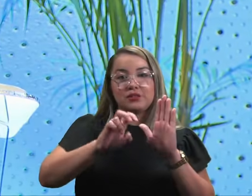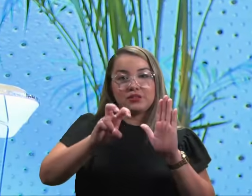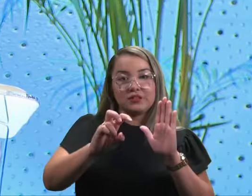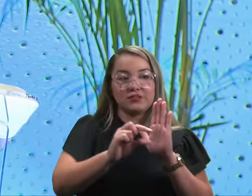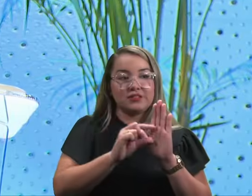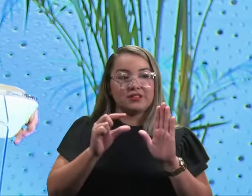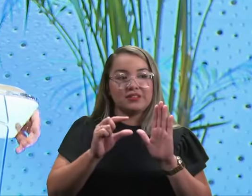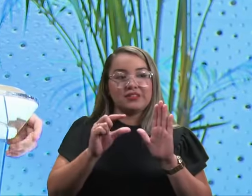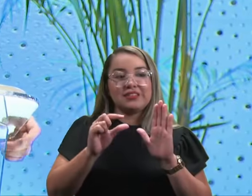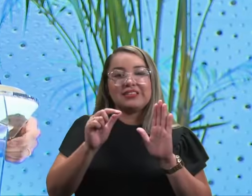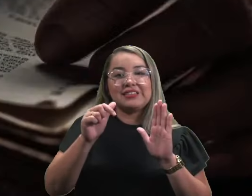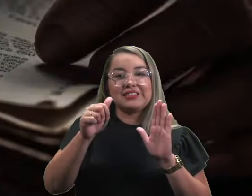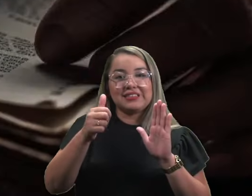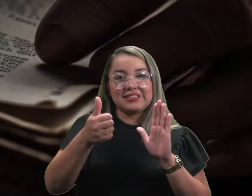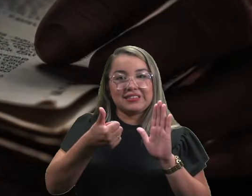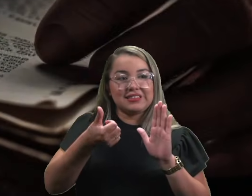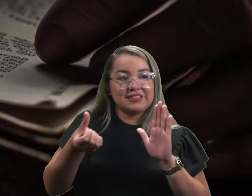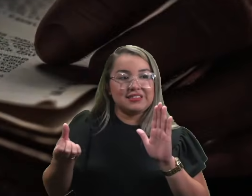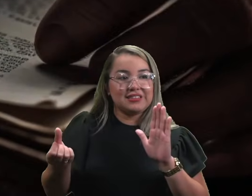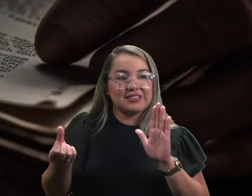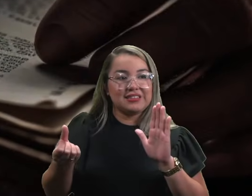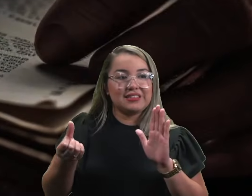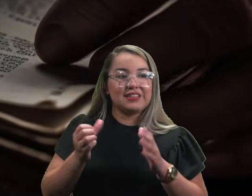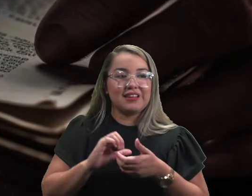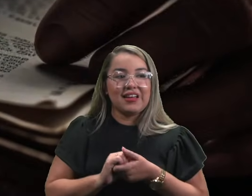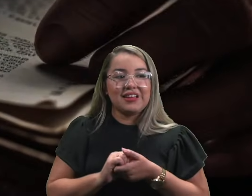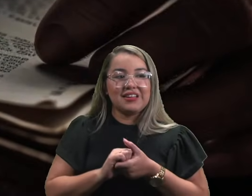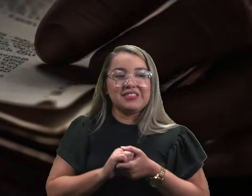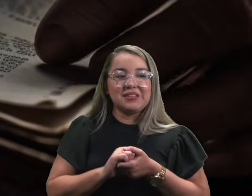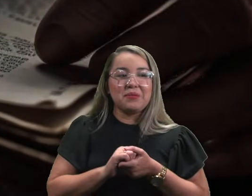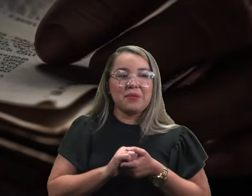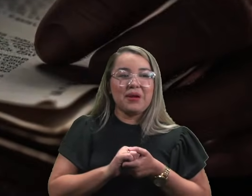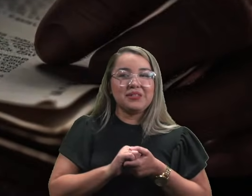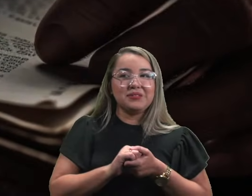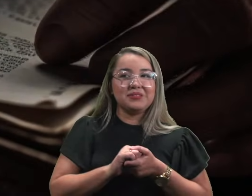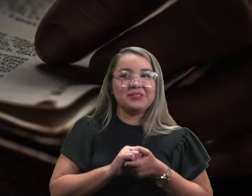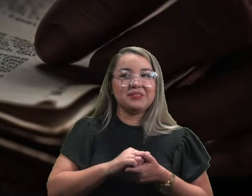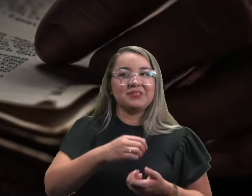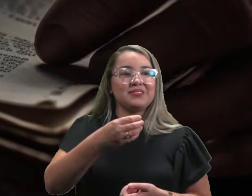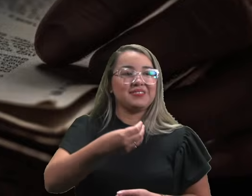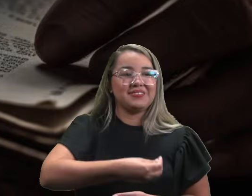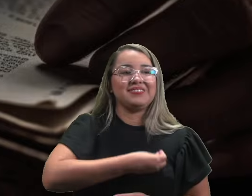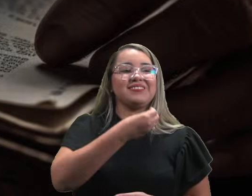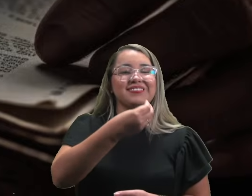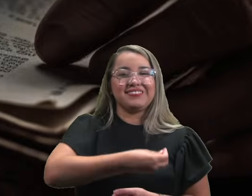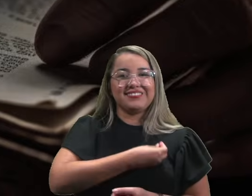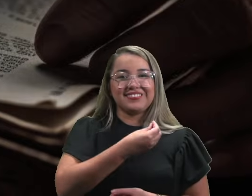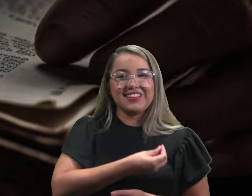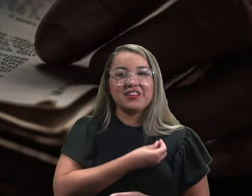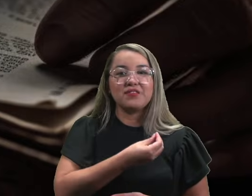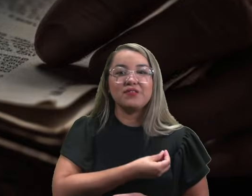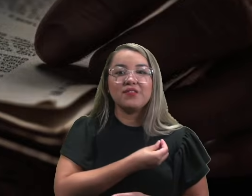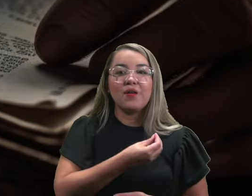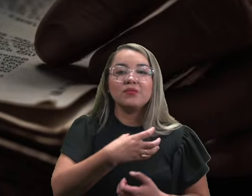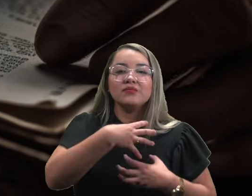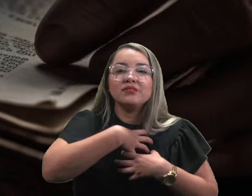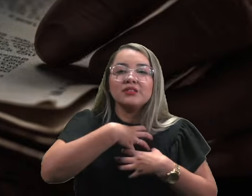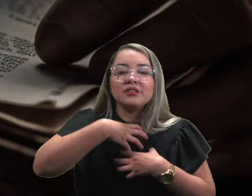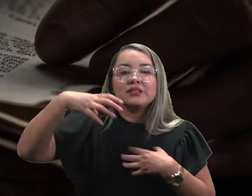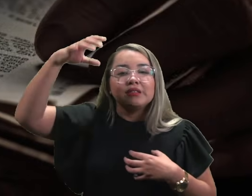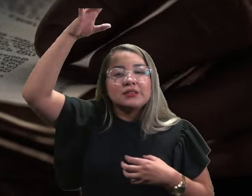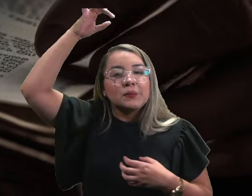16: digo, porém, o seguinte: vivam no Espírito